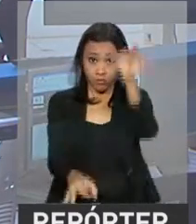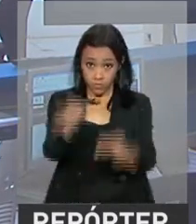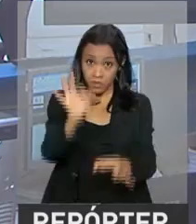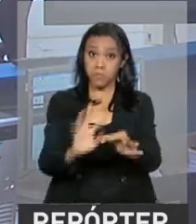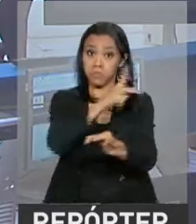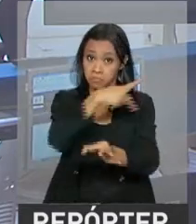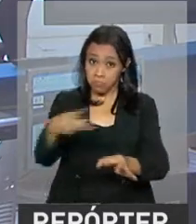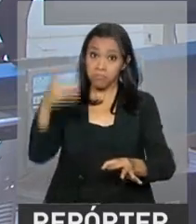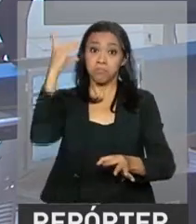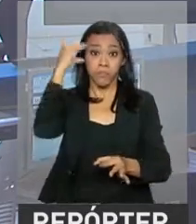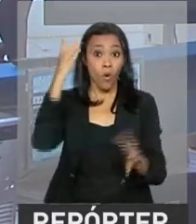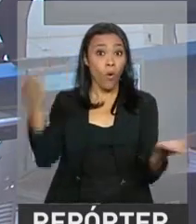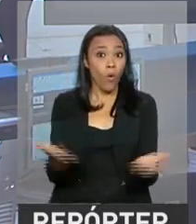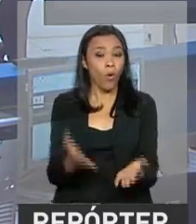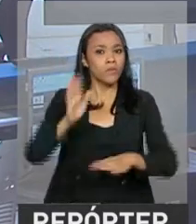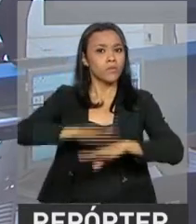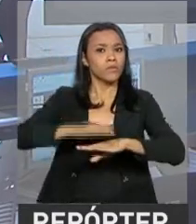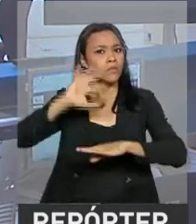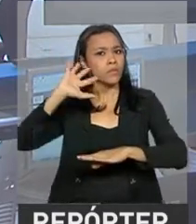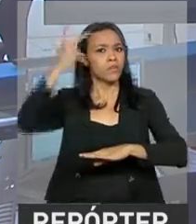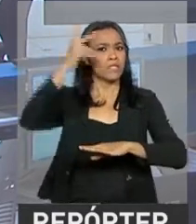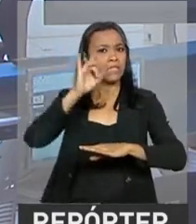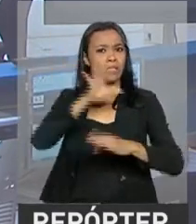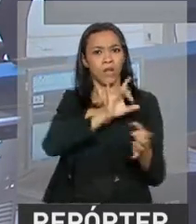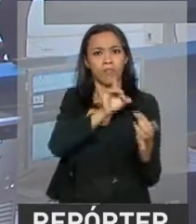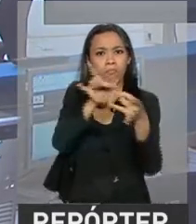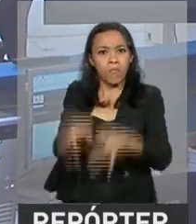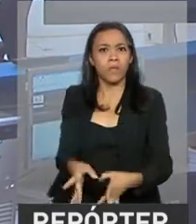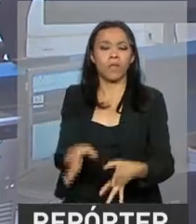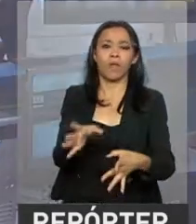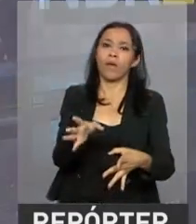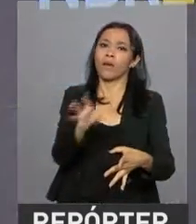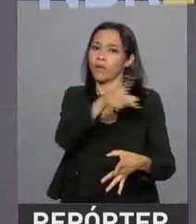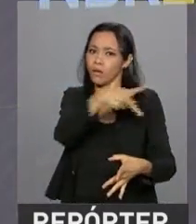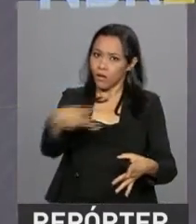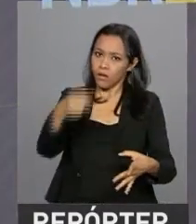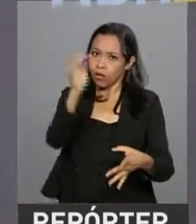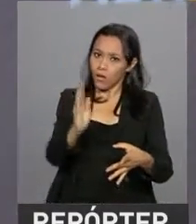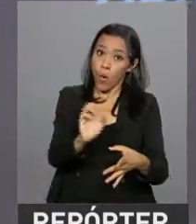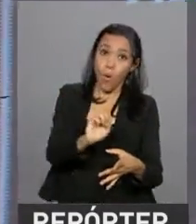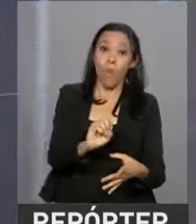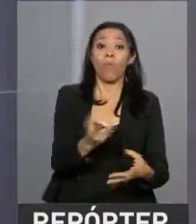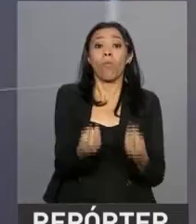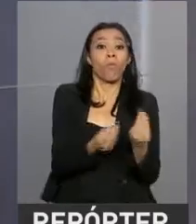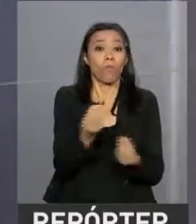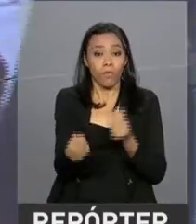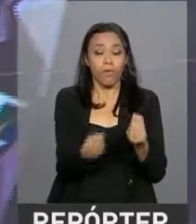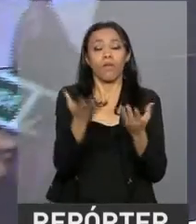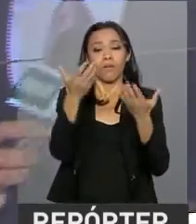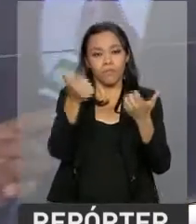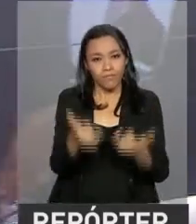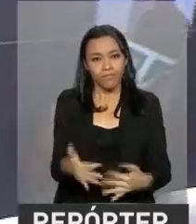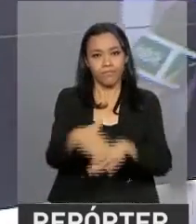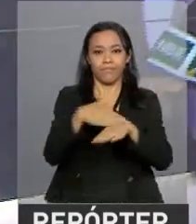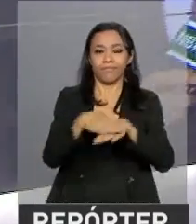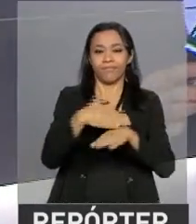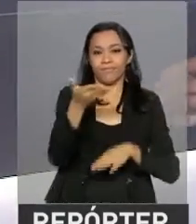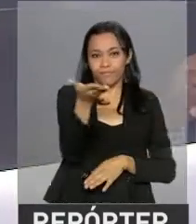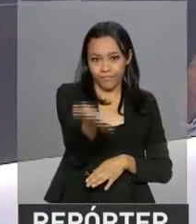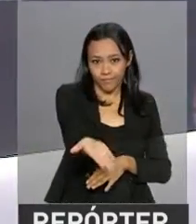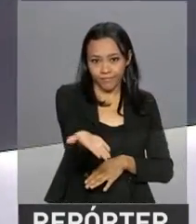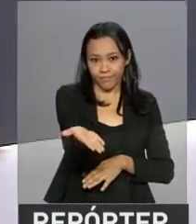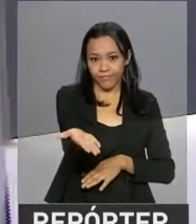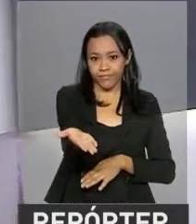Rousseff. Eles decidem hoje se ela deve ser afastada em definitivo. Vamos então conversar com o repórter Ney Pereira, que está